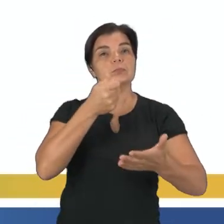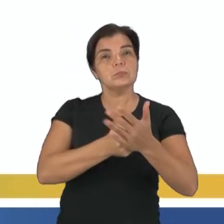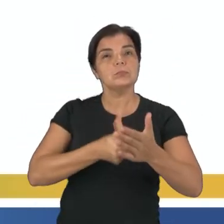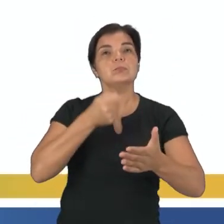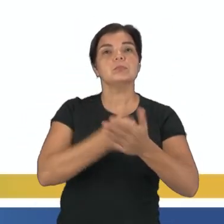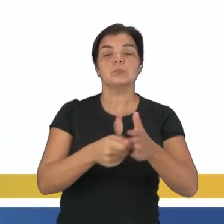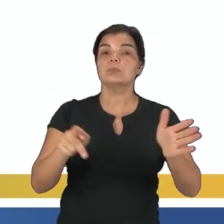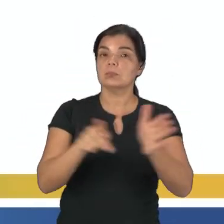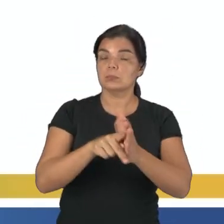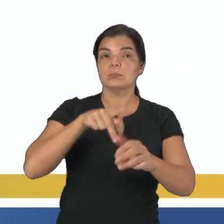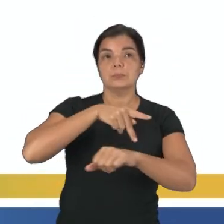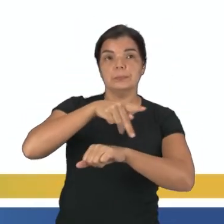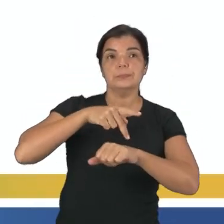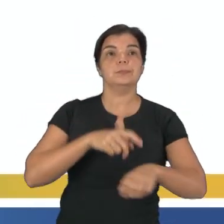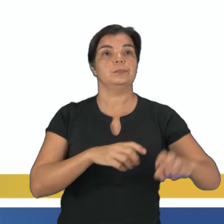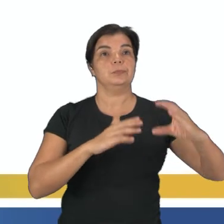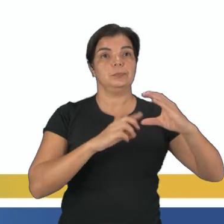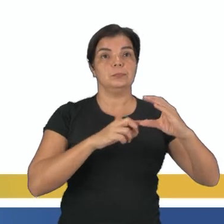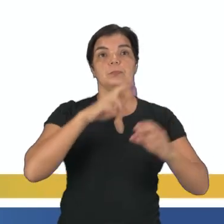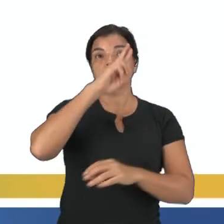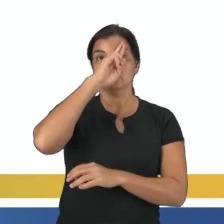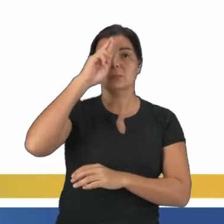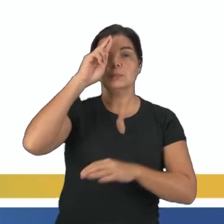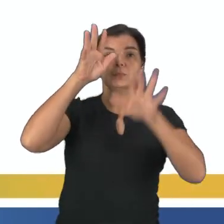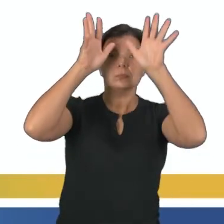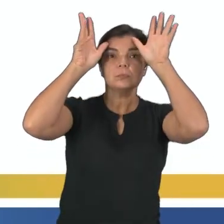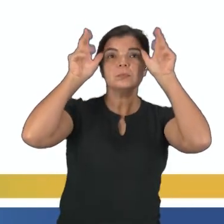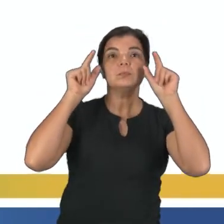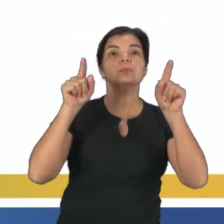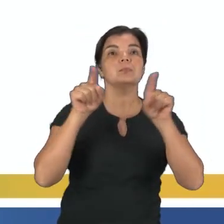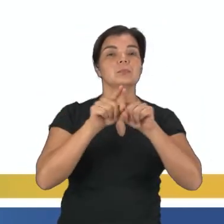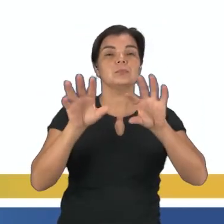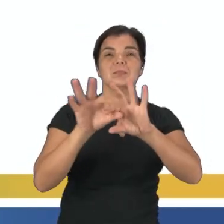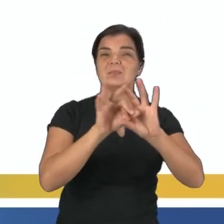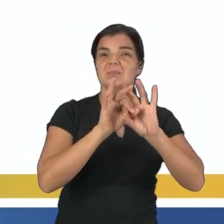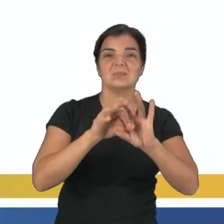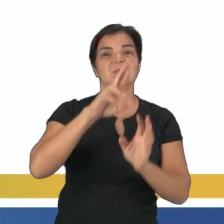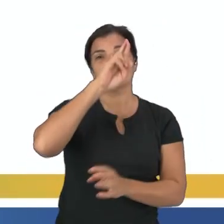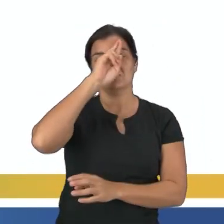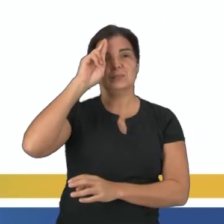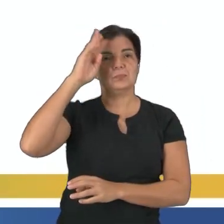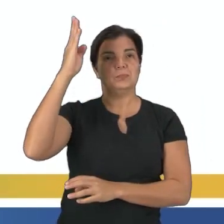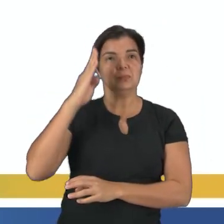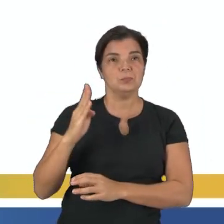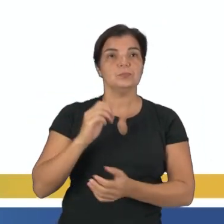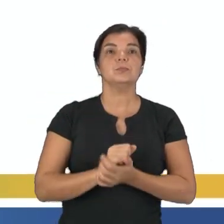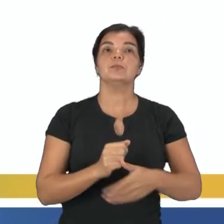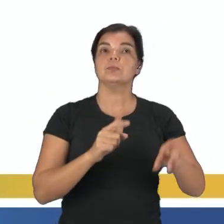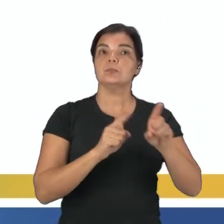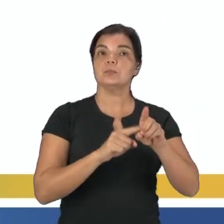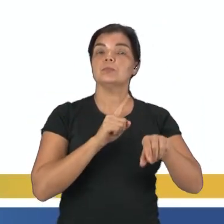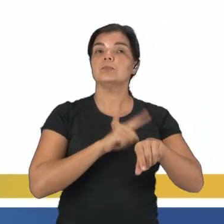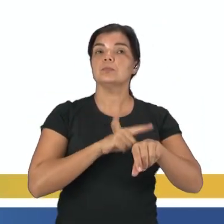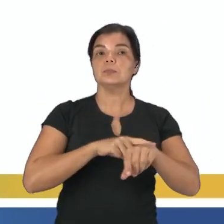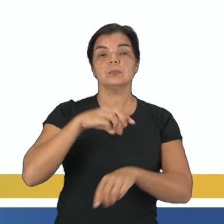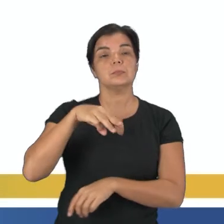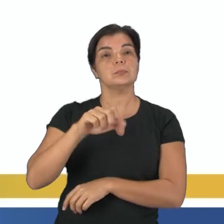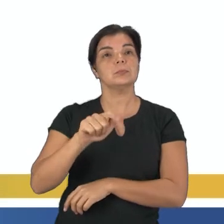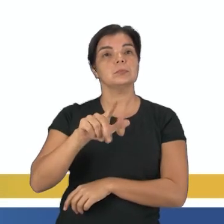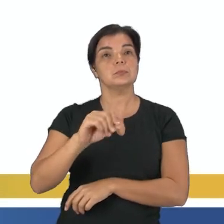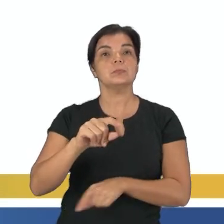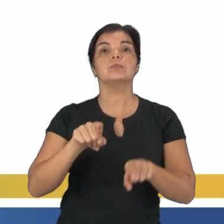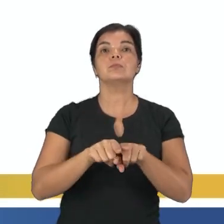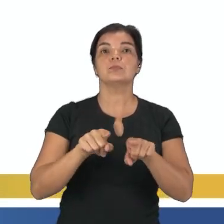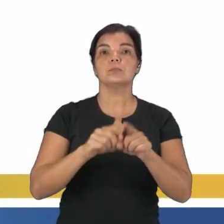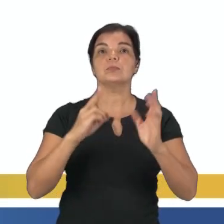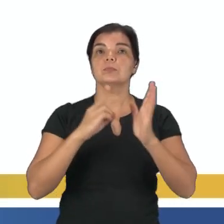para fazer parte do país. C, a história do Acre em nada está ligada à história do Brasil. Ou D, o tempo das